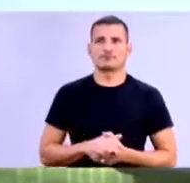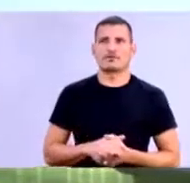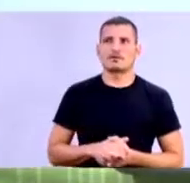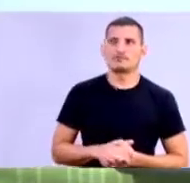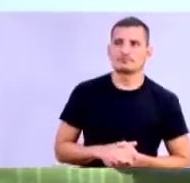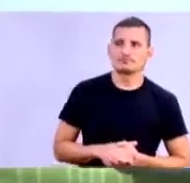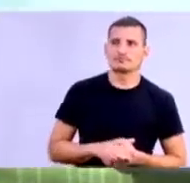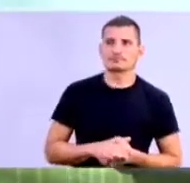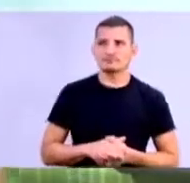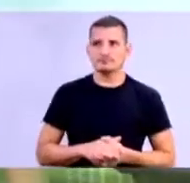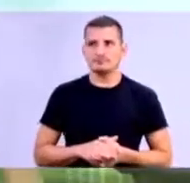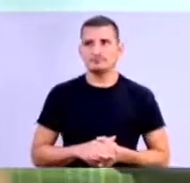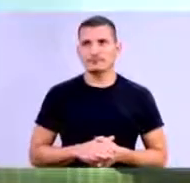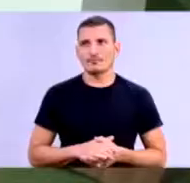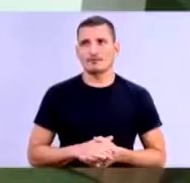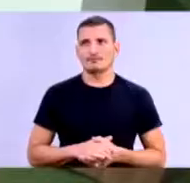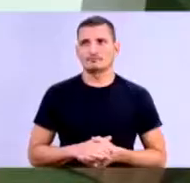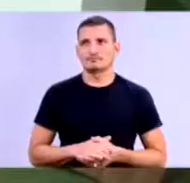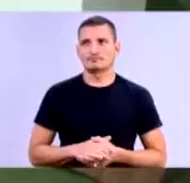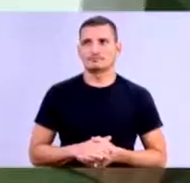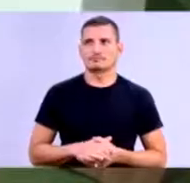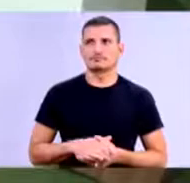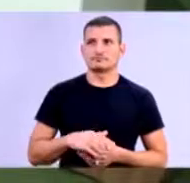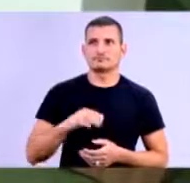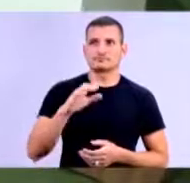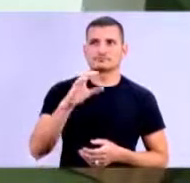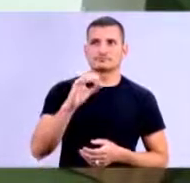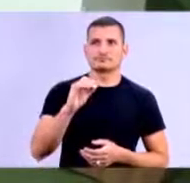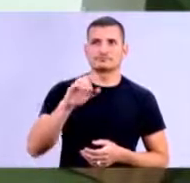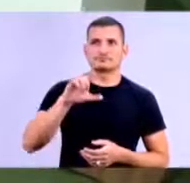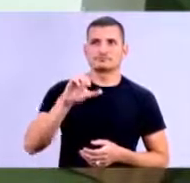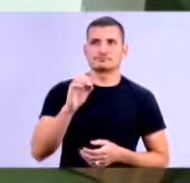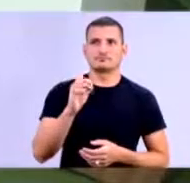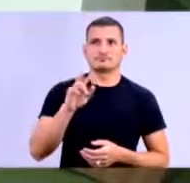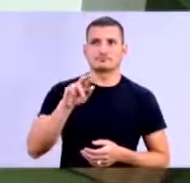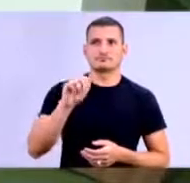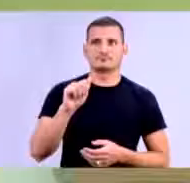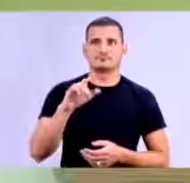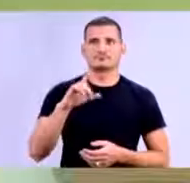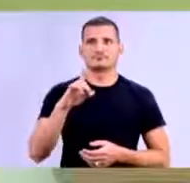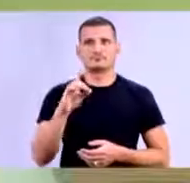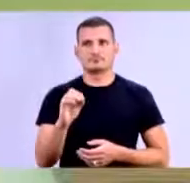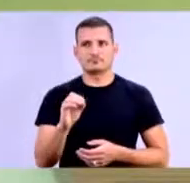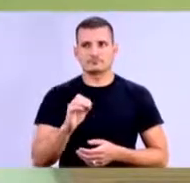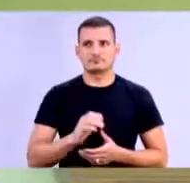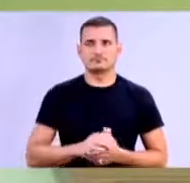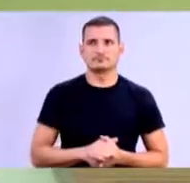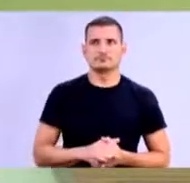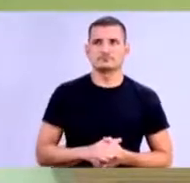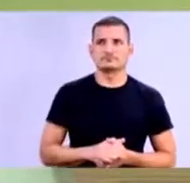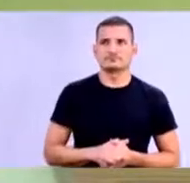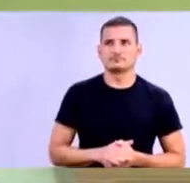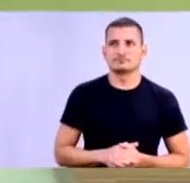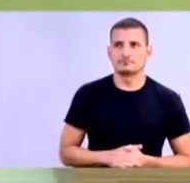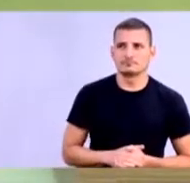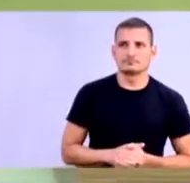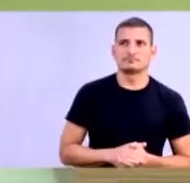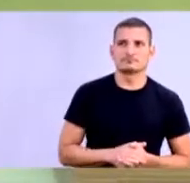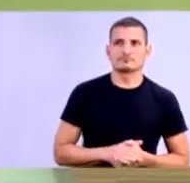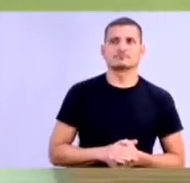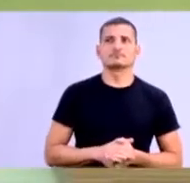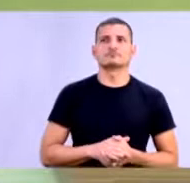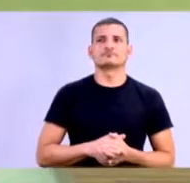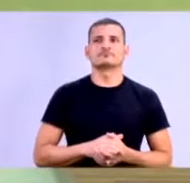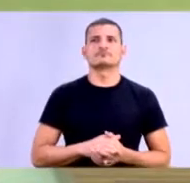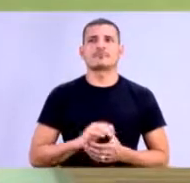né? Isso, nós temos ainda, professora, Colorado aqui, Andréia. Colorado, lugar lindo. Sabe que Colorado, né, nossa primeira escola